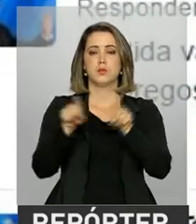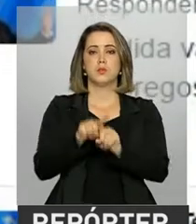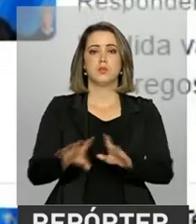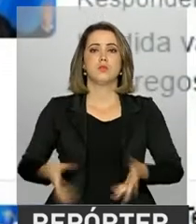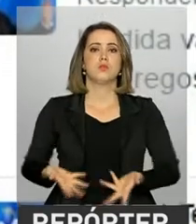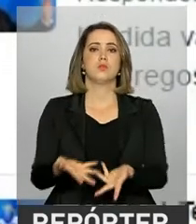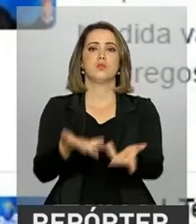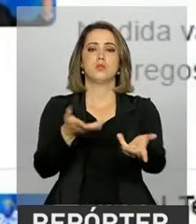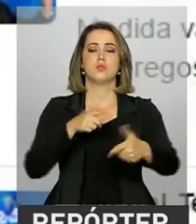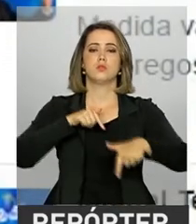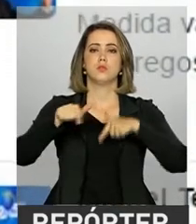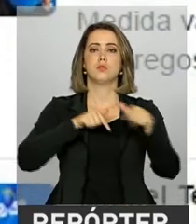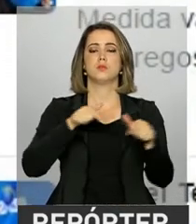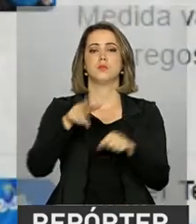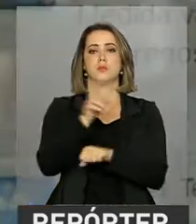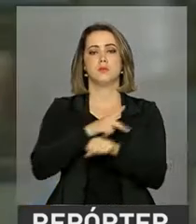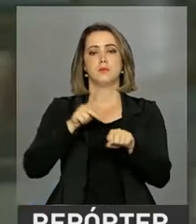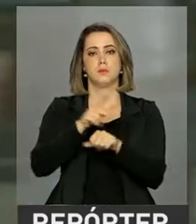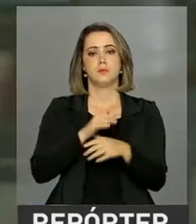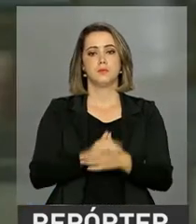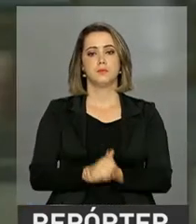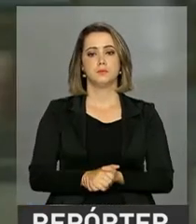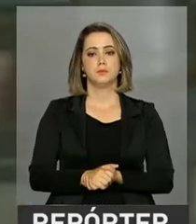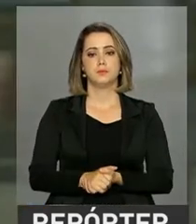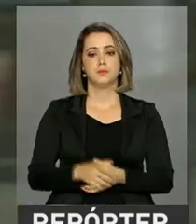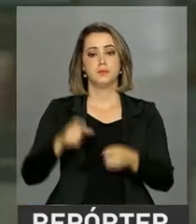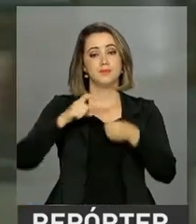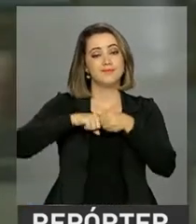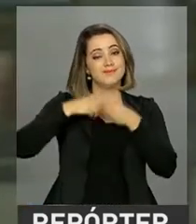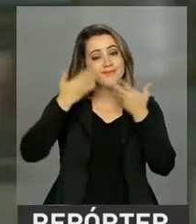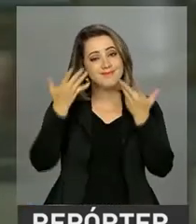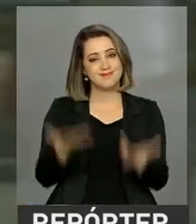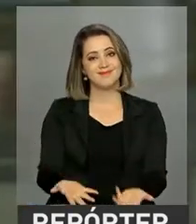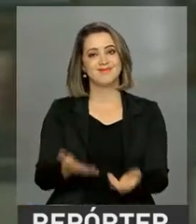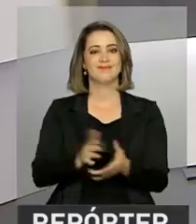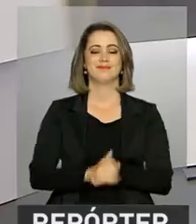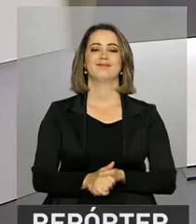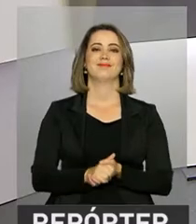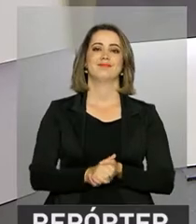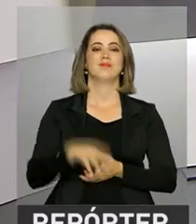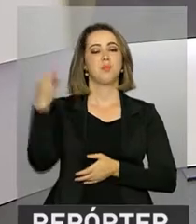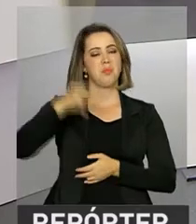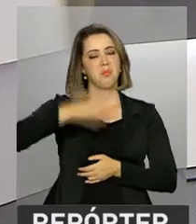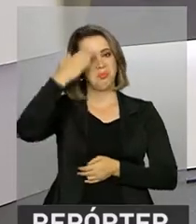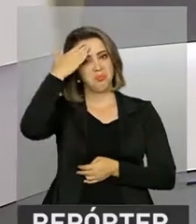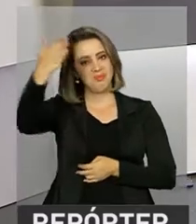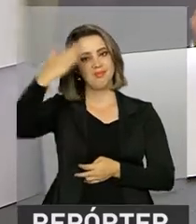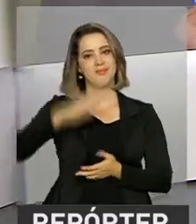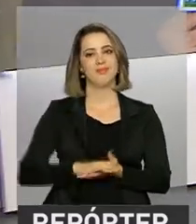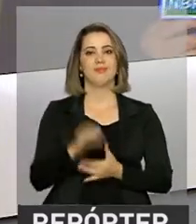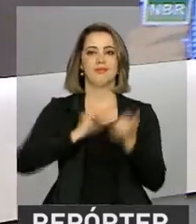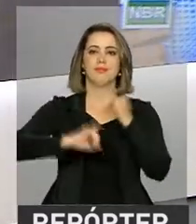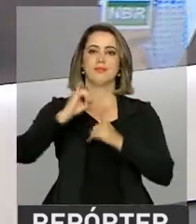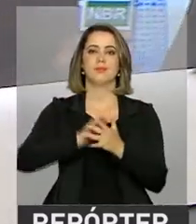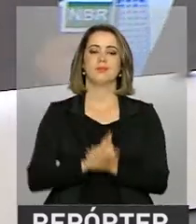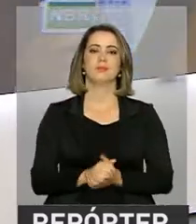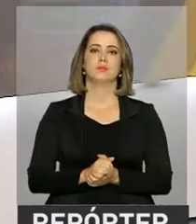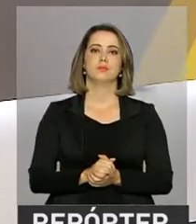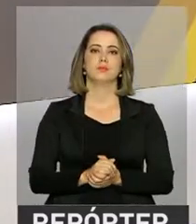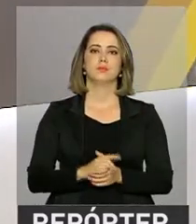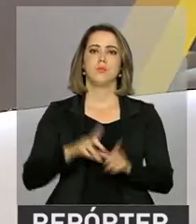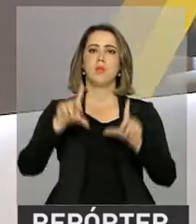de empregos no país eu volto com você não estou de roberto obrigado pelas informações